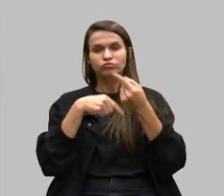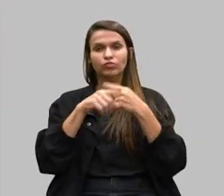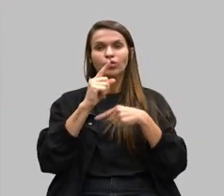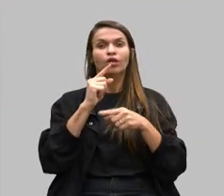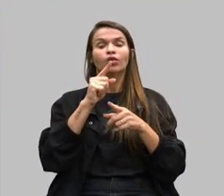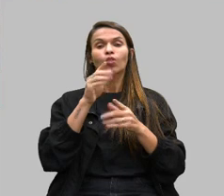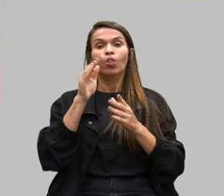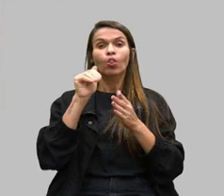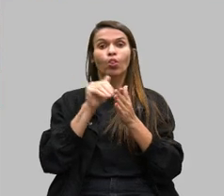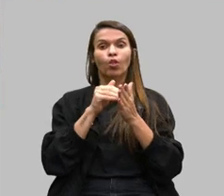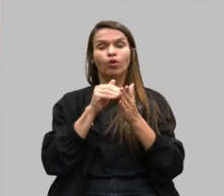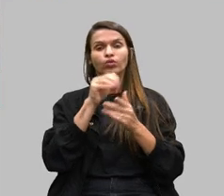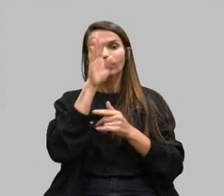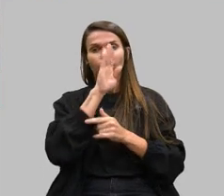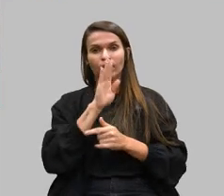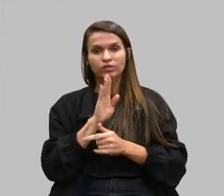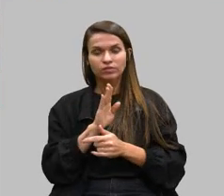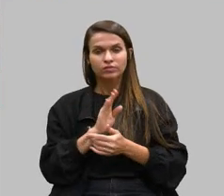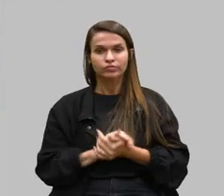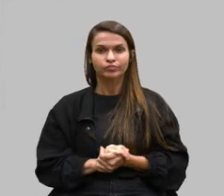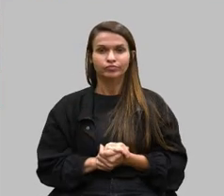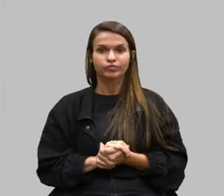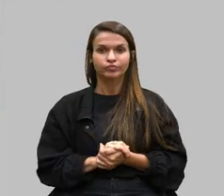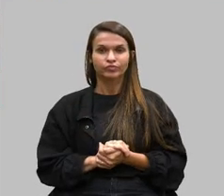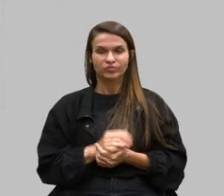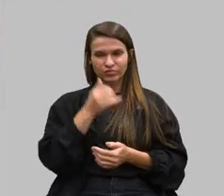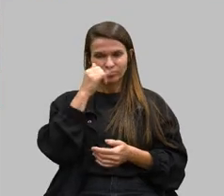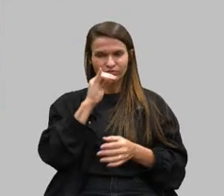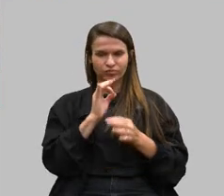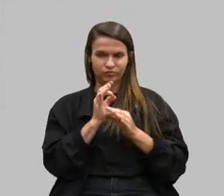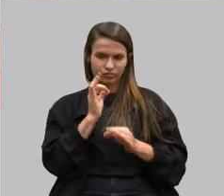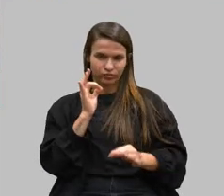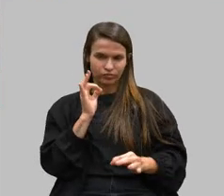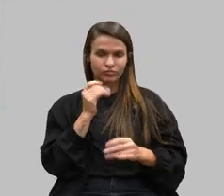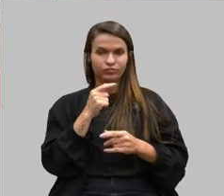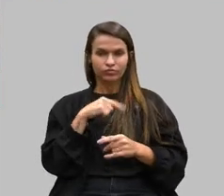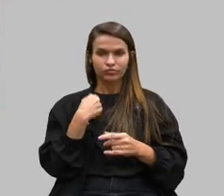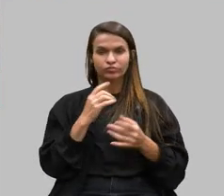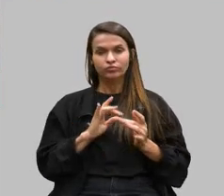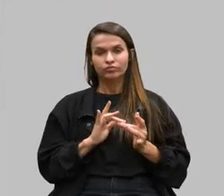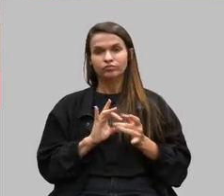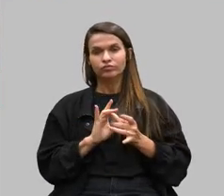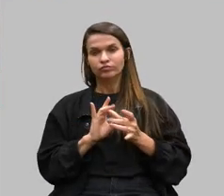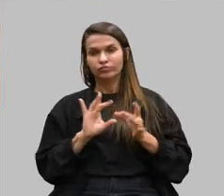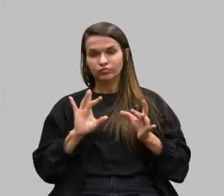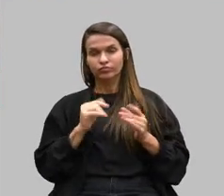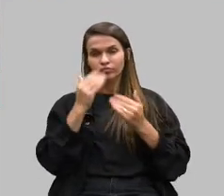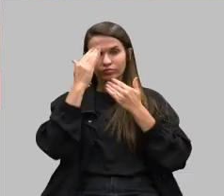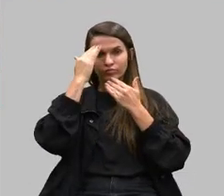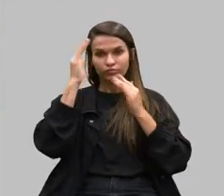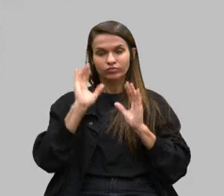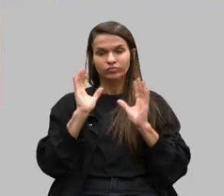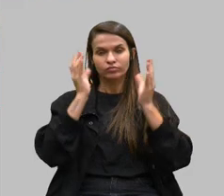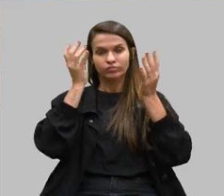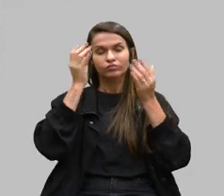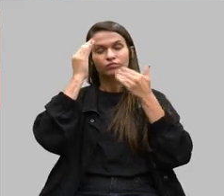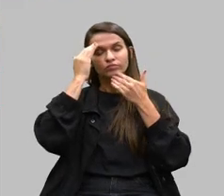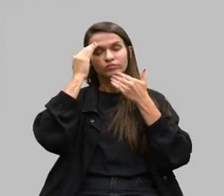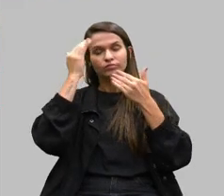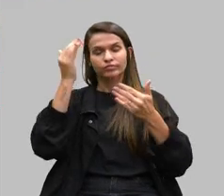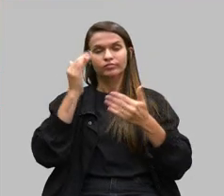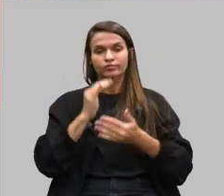Brasil sem querer me alongar muito nós nos colocamos à disposição e agradecemos esse evento muito